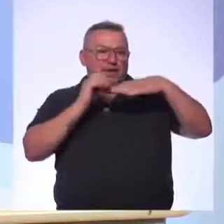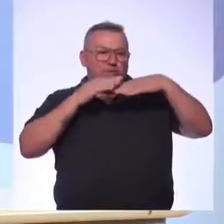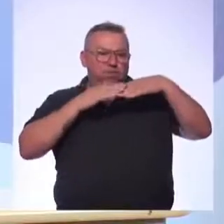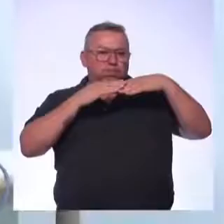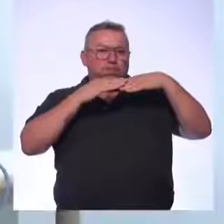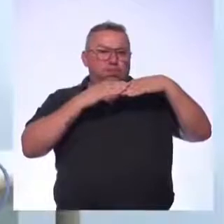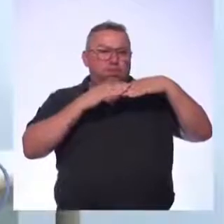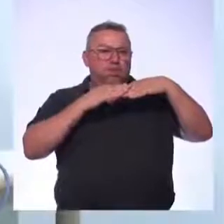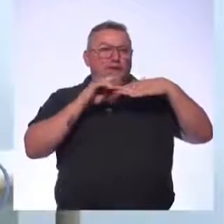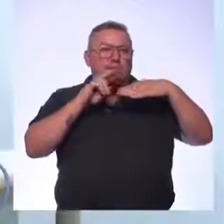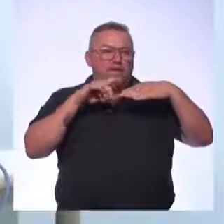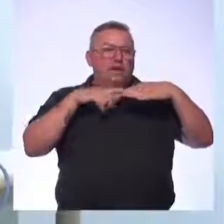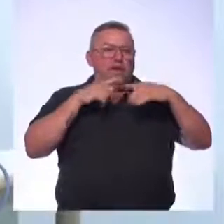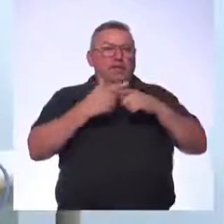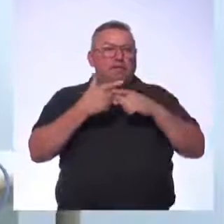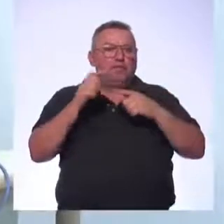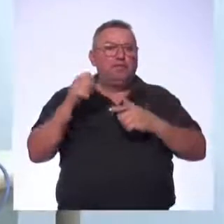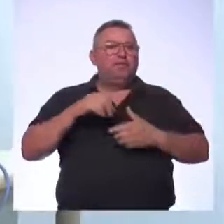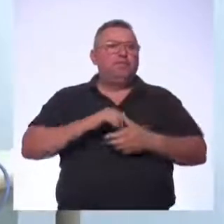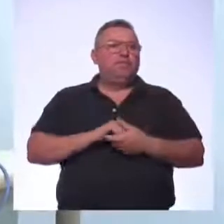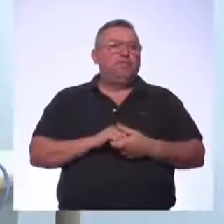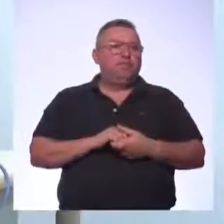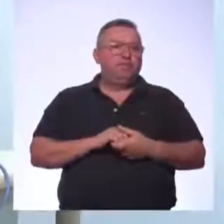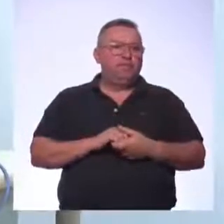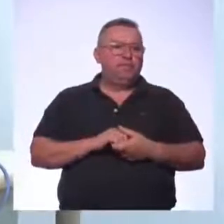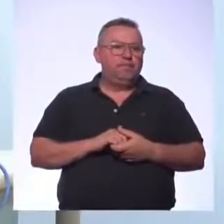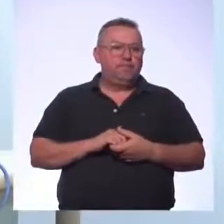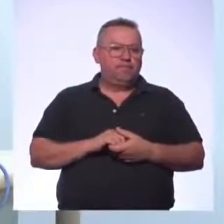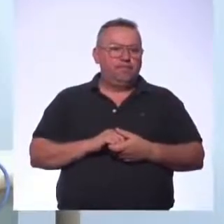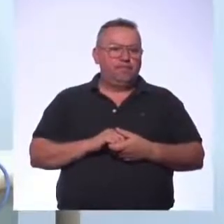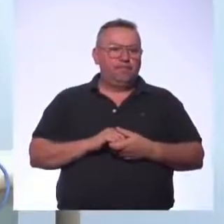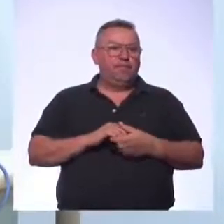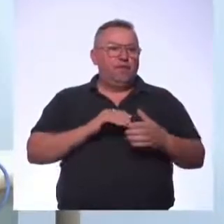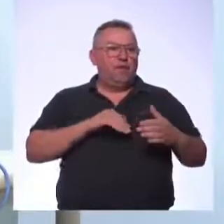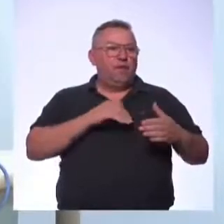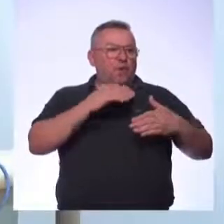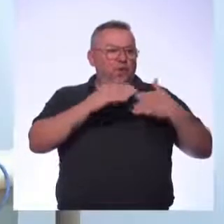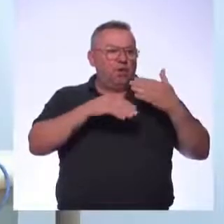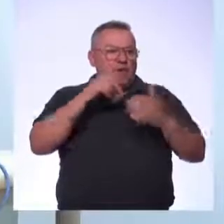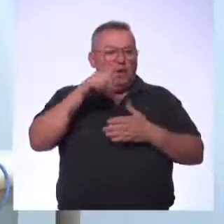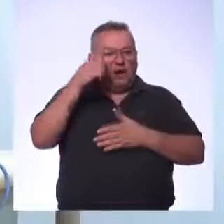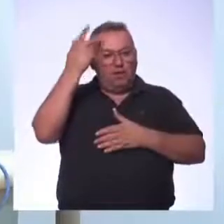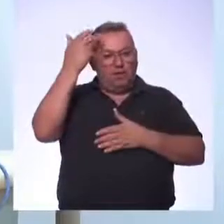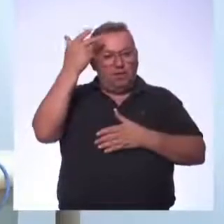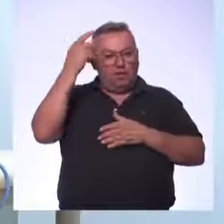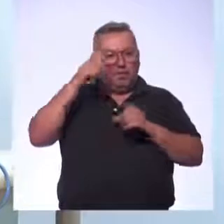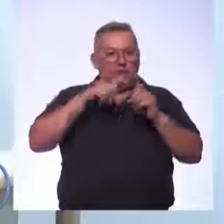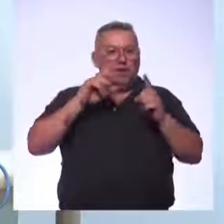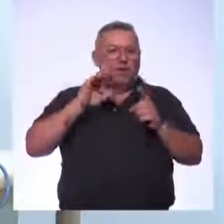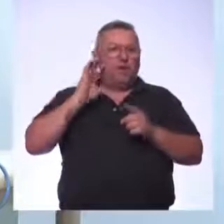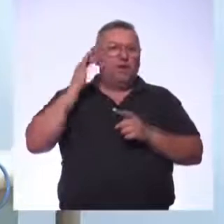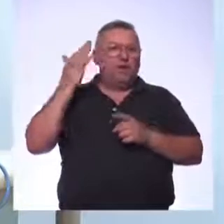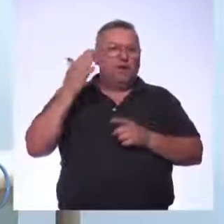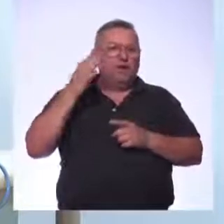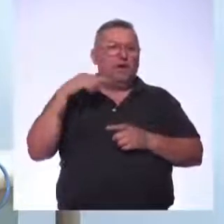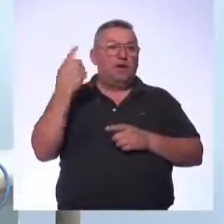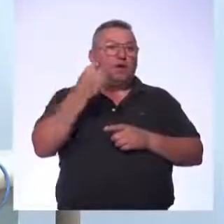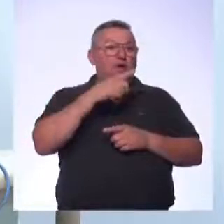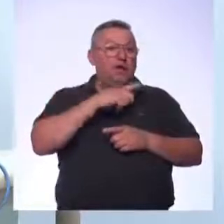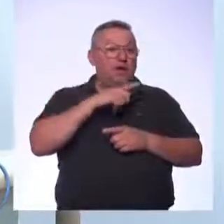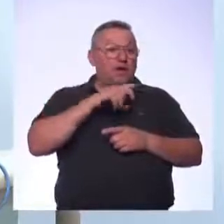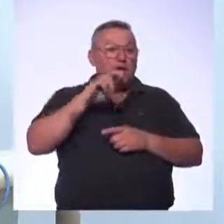sim, fissuras, fraturas, vai ter. Né? Entendi. Então, esse processo aí ele é normal, mas isso aí acontece. Tanto é que nós temos em